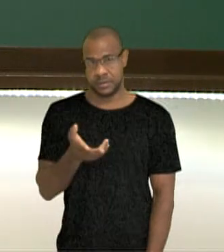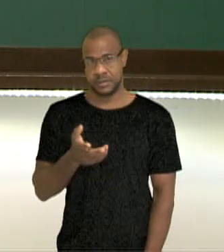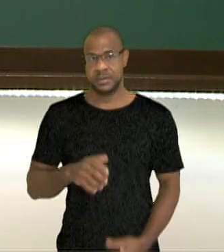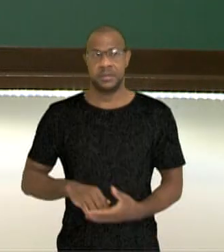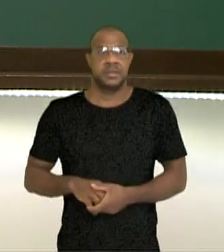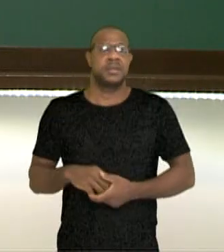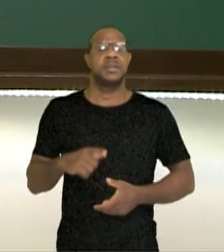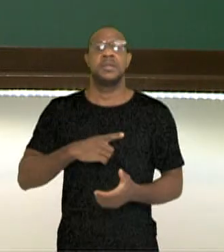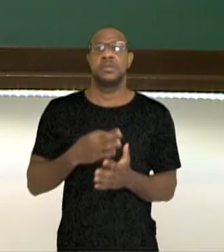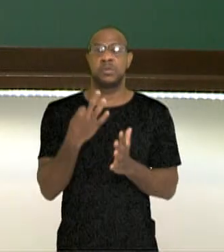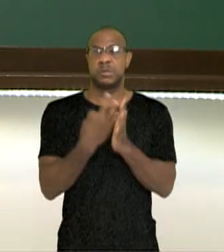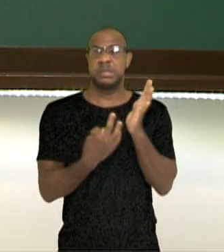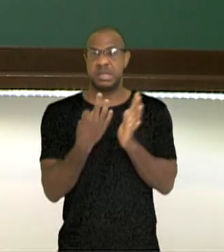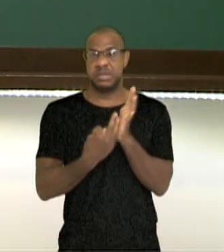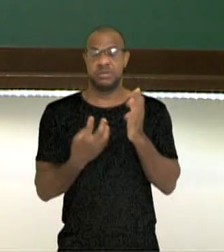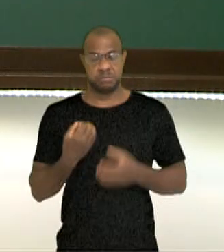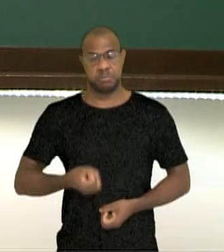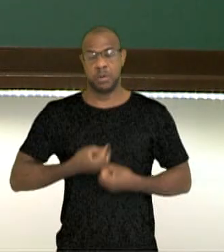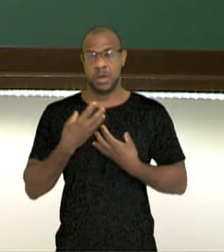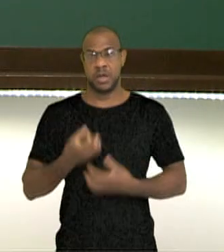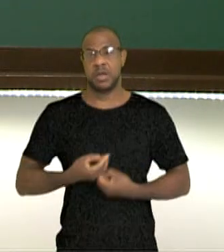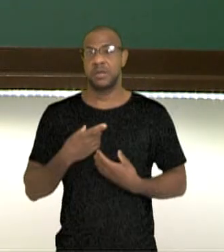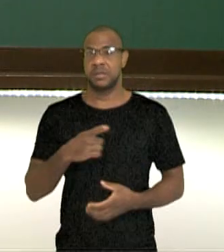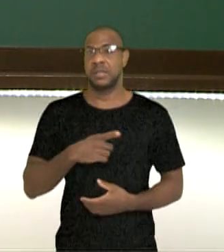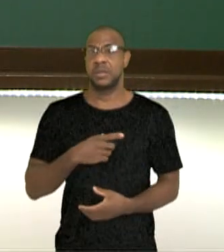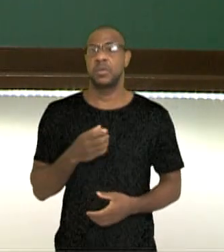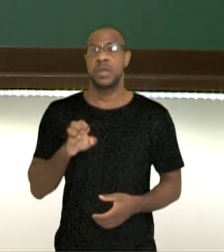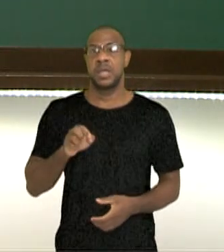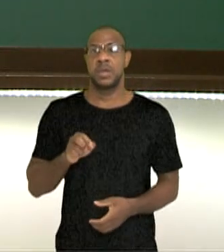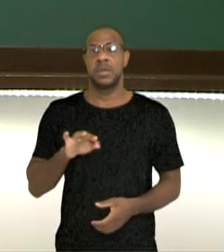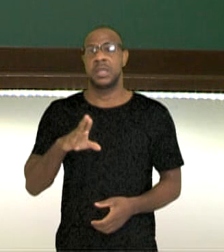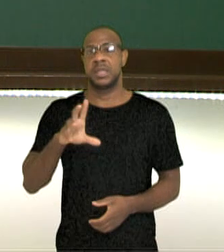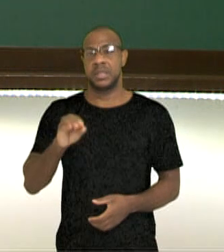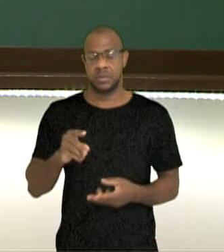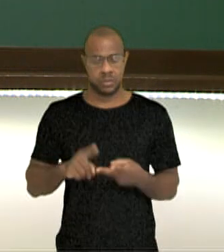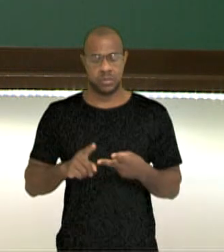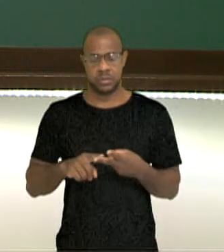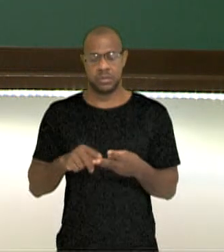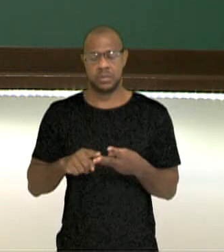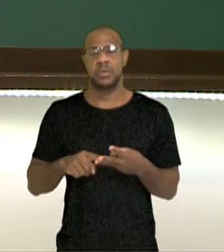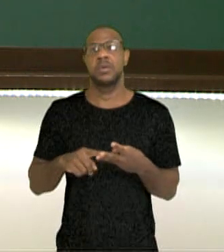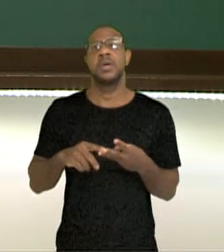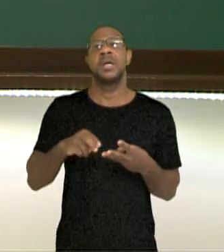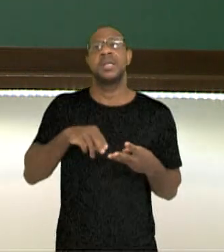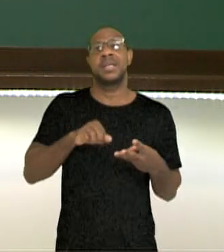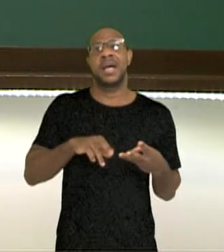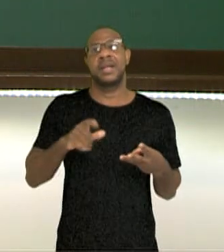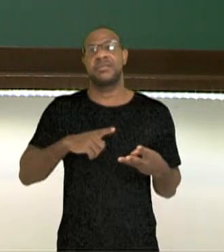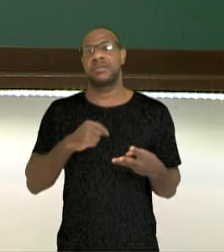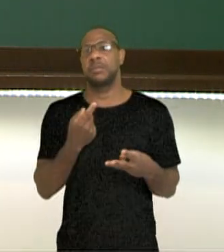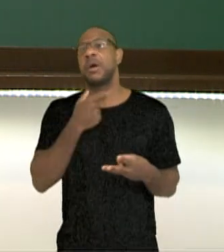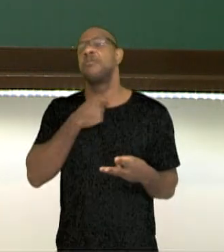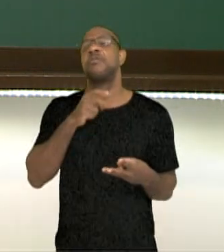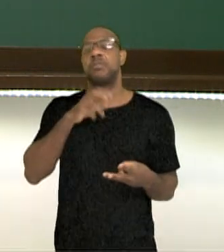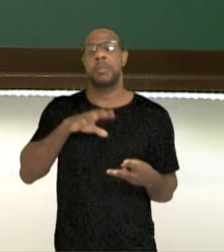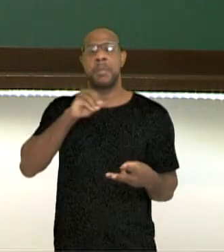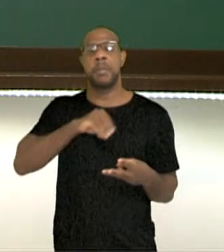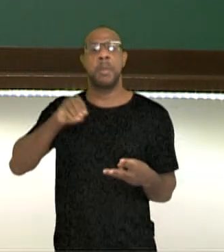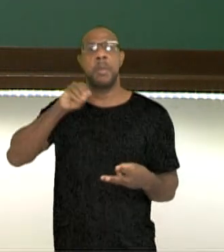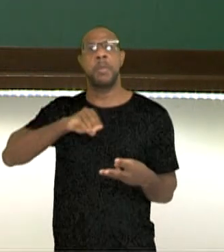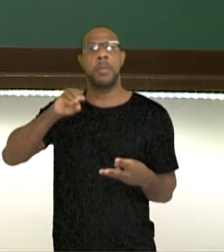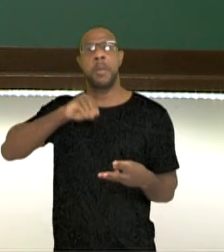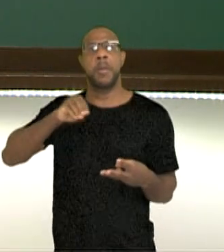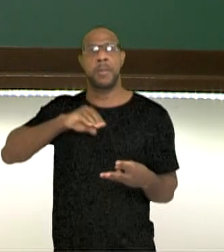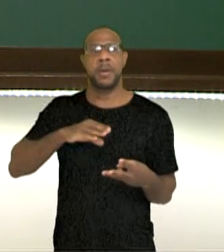Nos textos poéticos, por exemplo, nós temos o eu lírico. No texto narrativo nós temos uma voz que fala. E lembre-se, essa